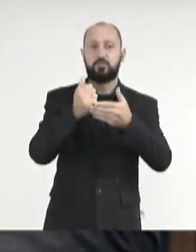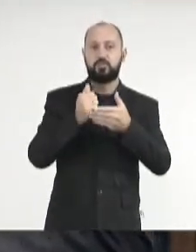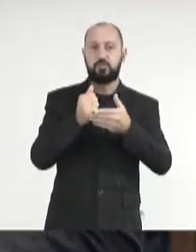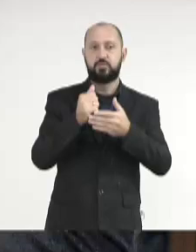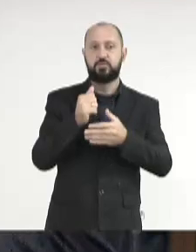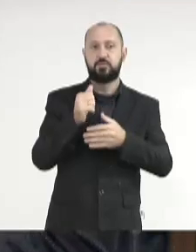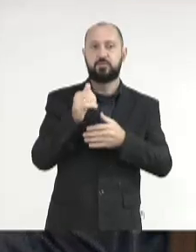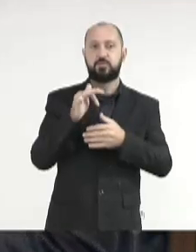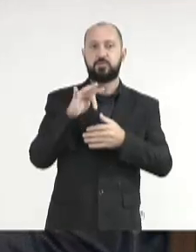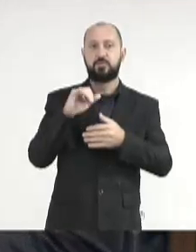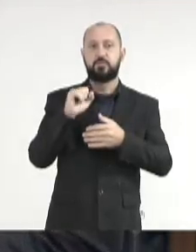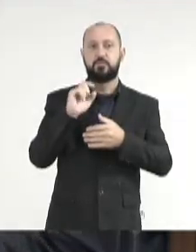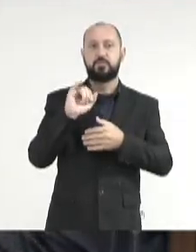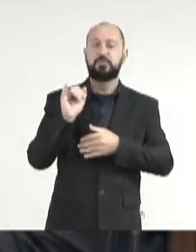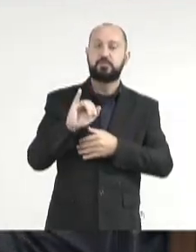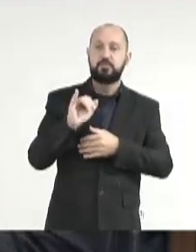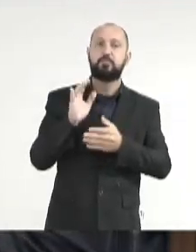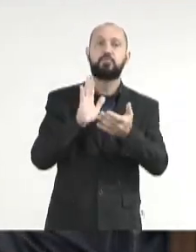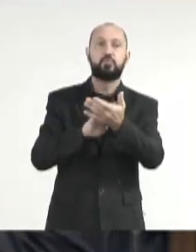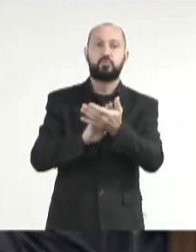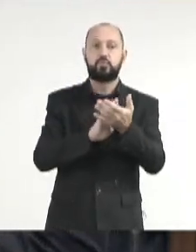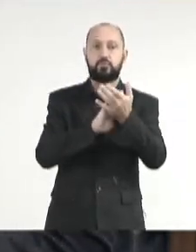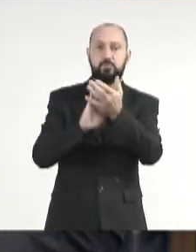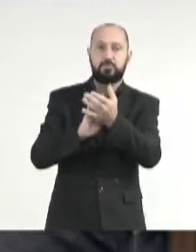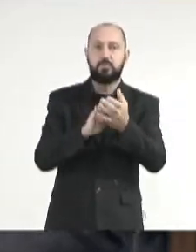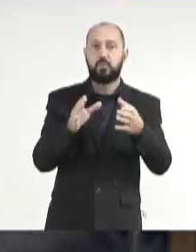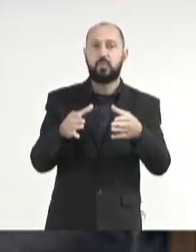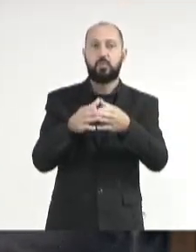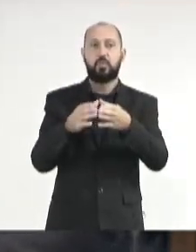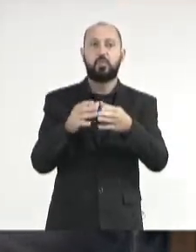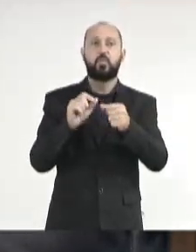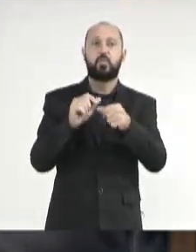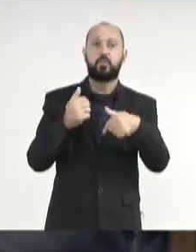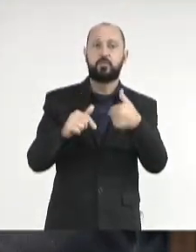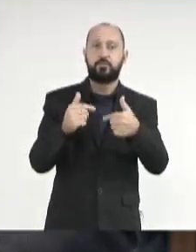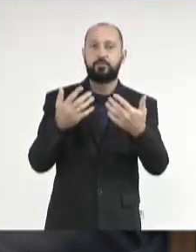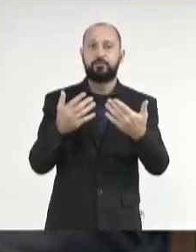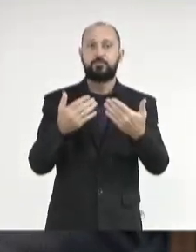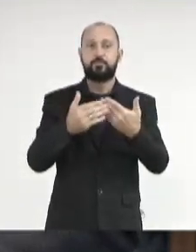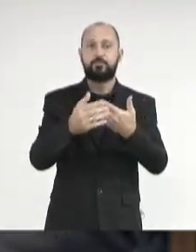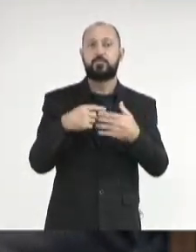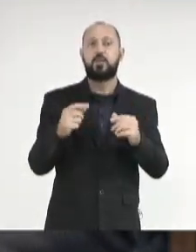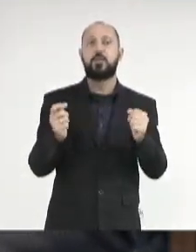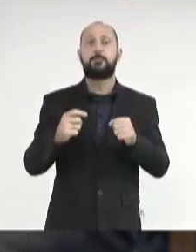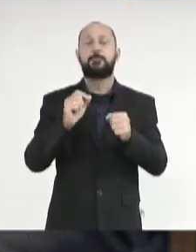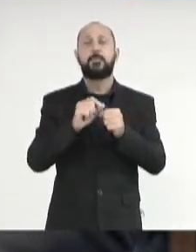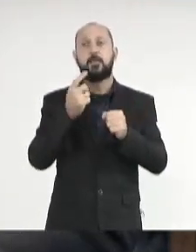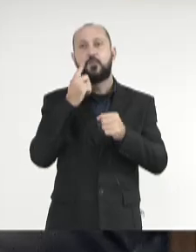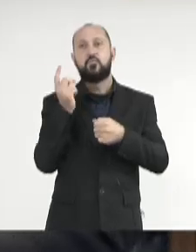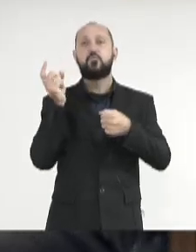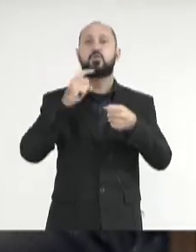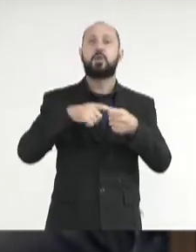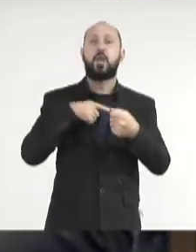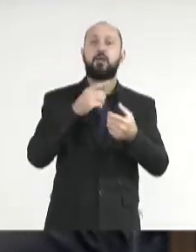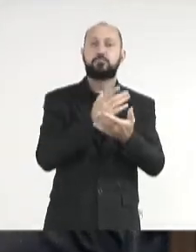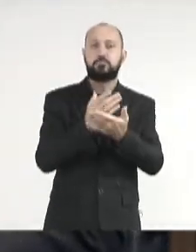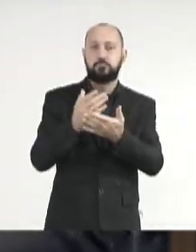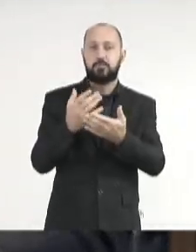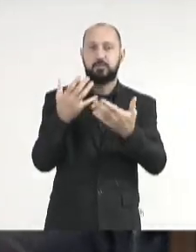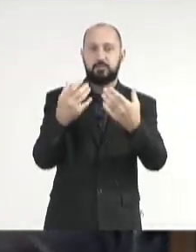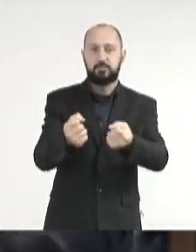seja, um refis muito completo, muito elogiado pela classe produtiva, justamente por essa dimensão, possibilidade de voltar a ter benefício fiscal com a